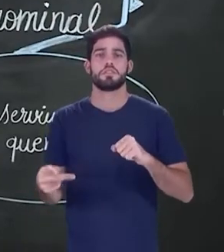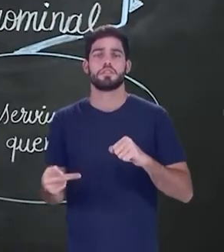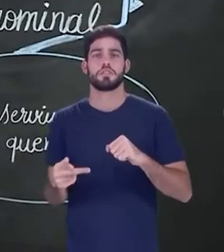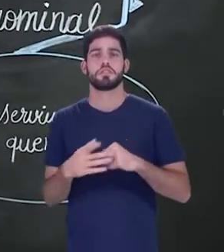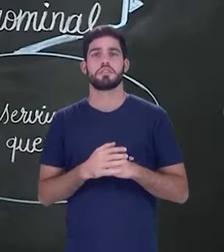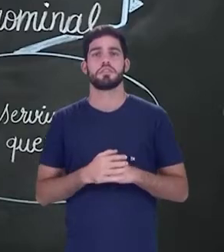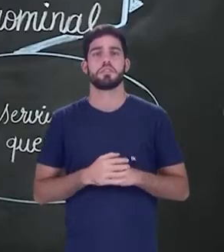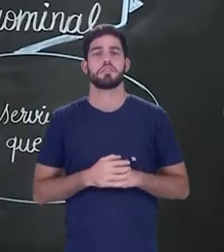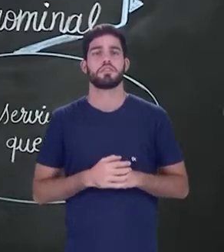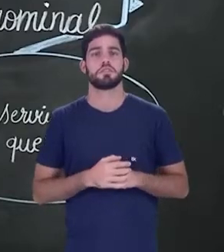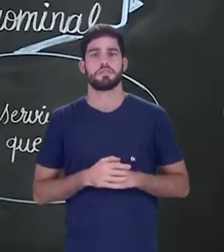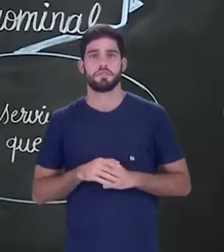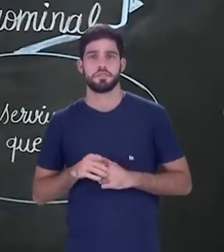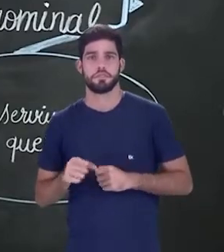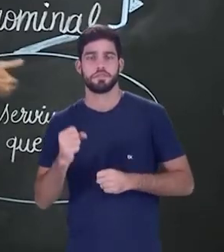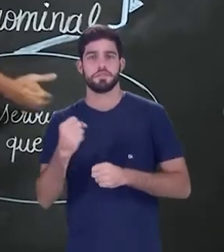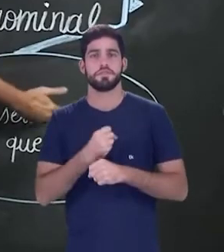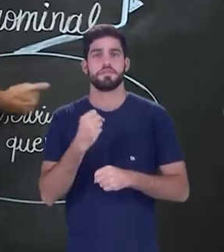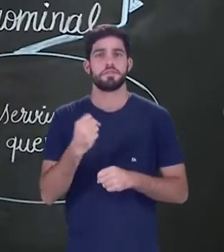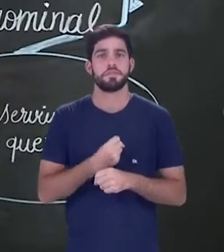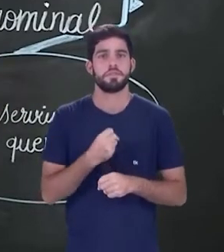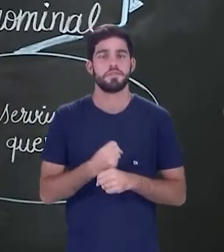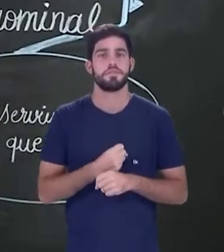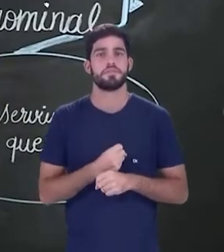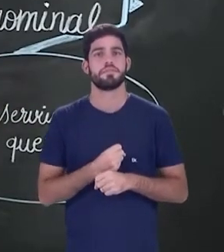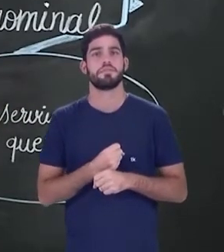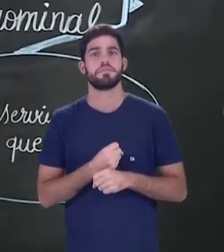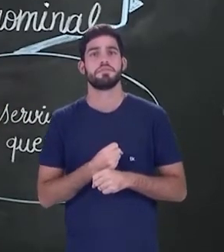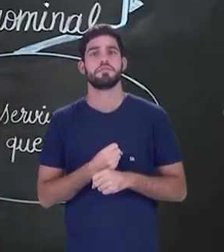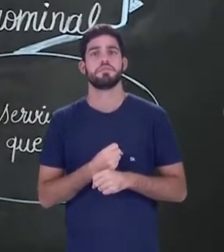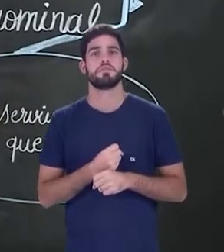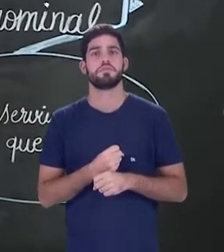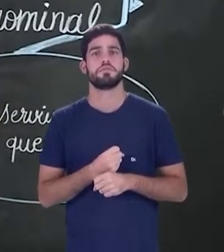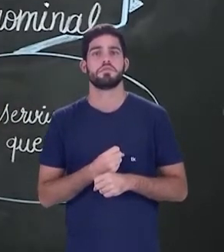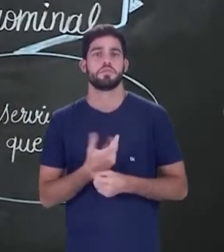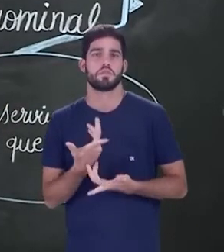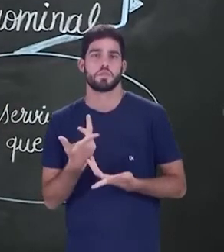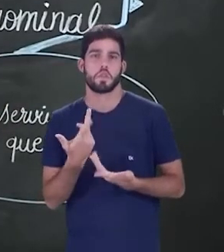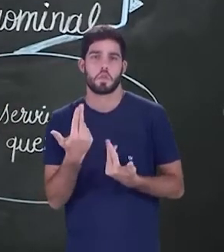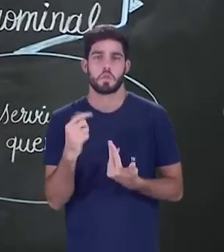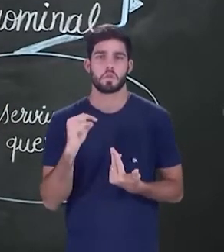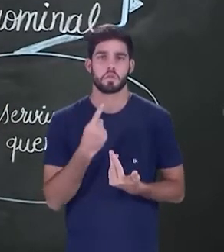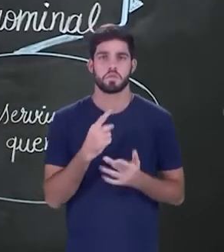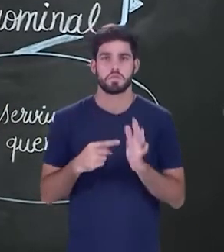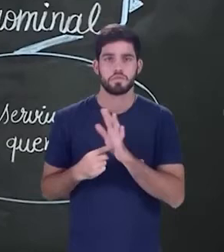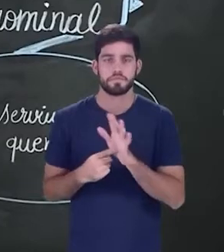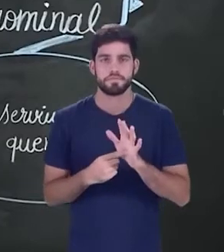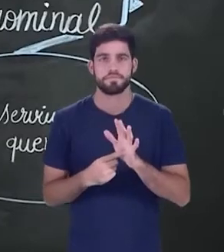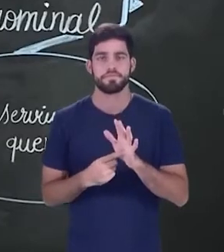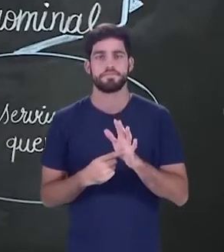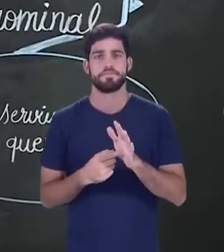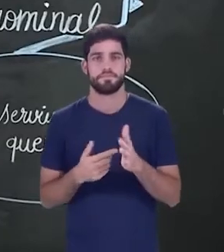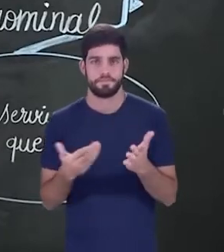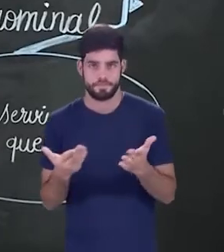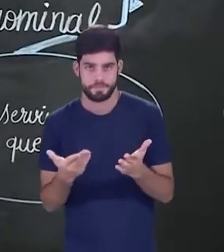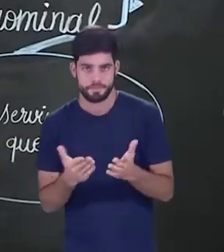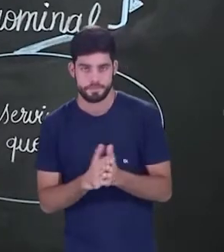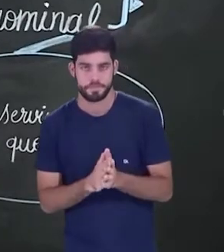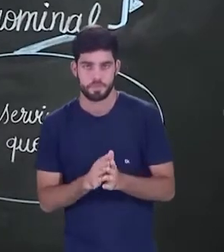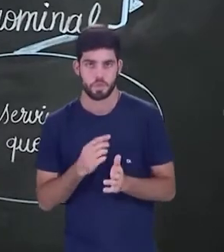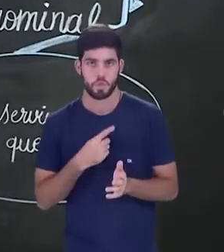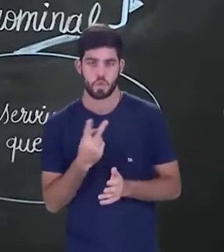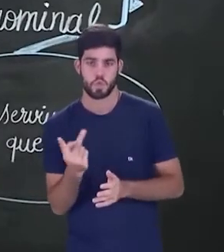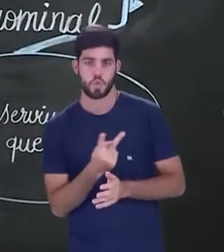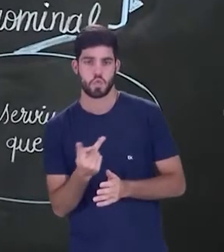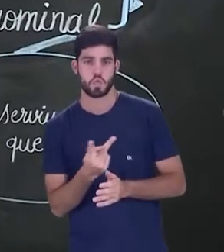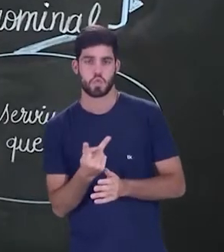verbo nominal, nessa construção relacionada a um sujeito, como nós vamos ver aqui no exemplo, eu vou ter duas palavras-chave. Eu vou